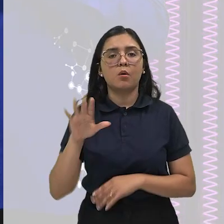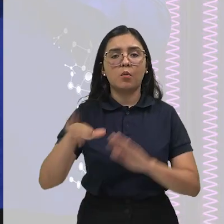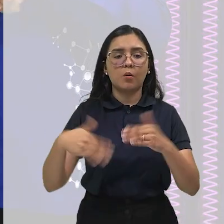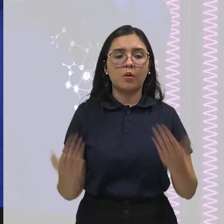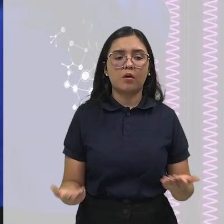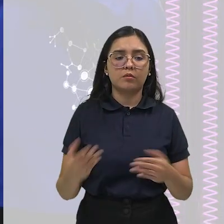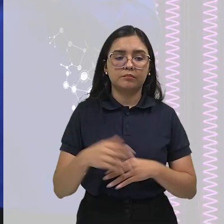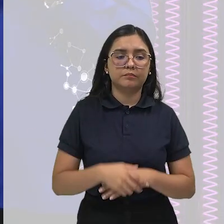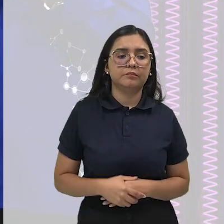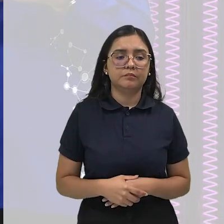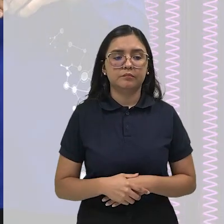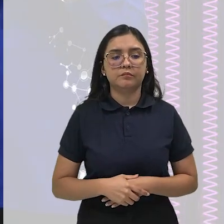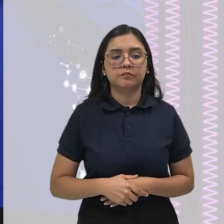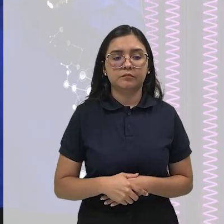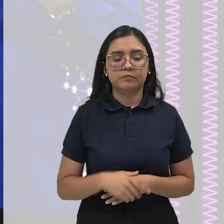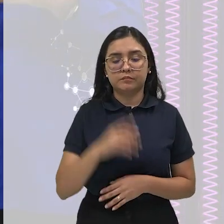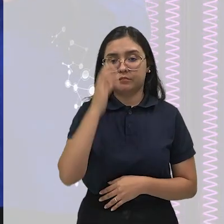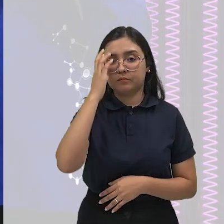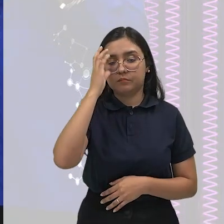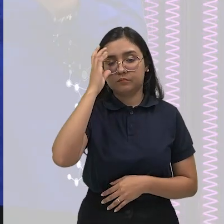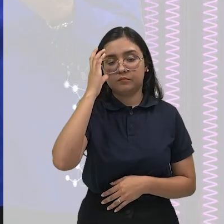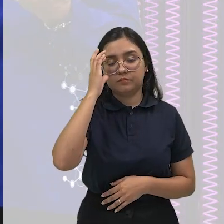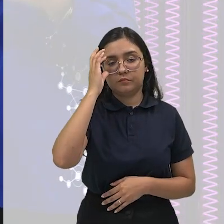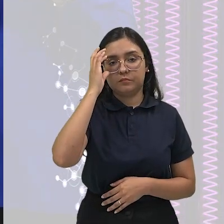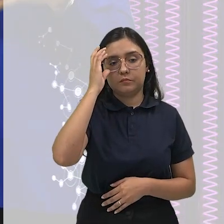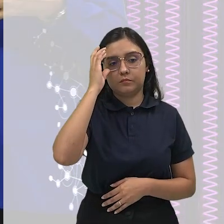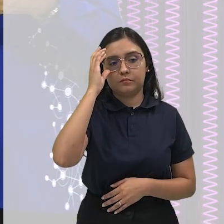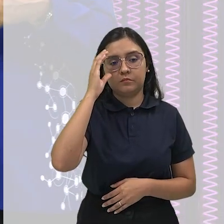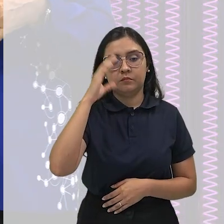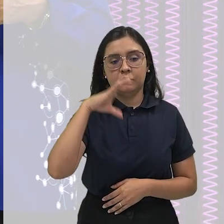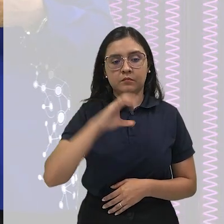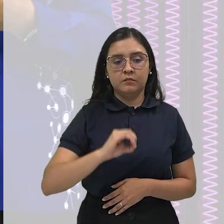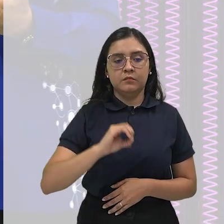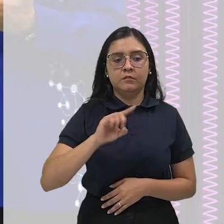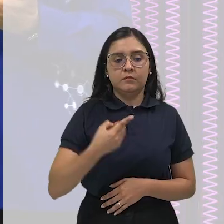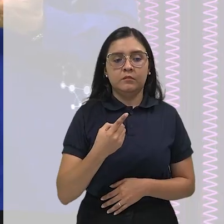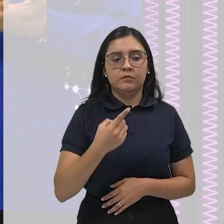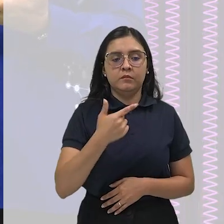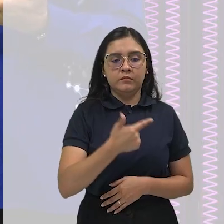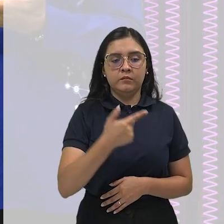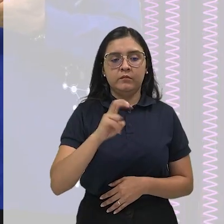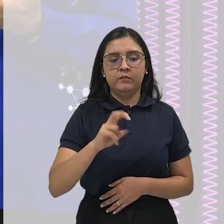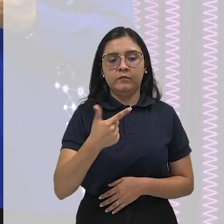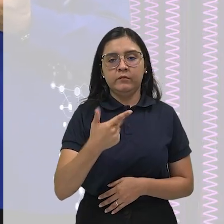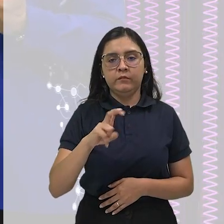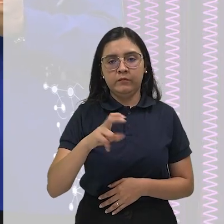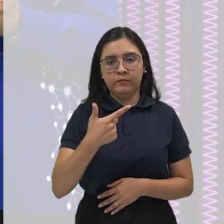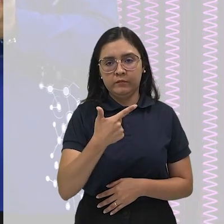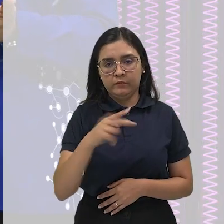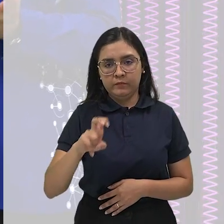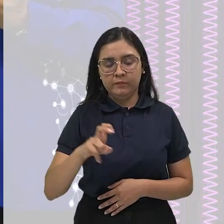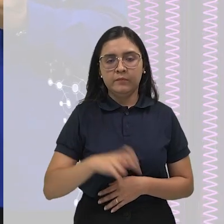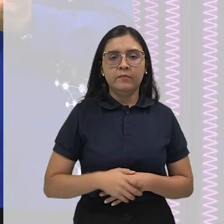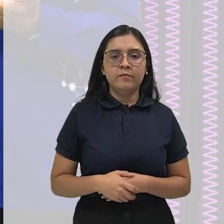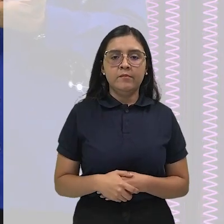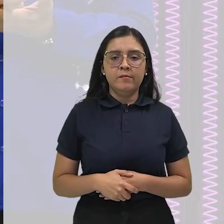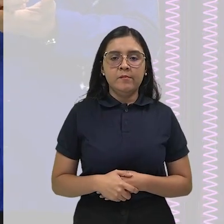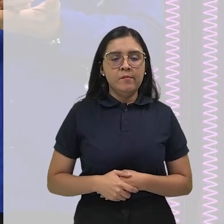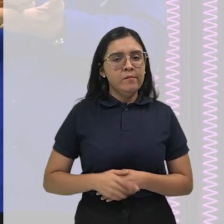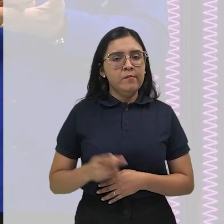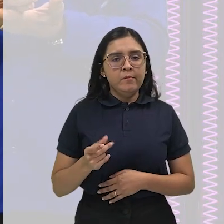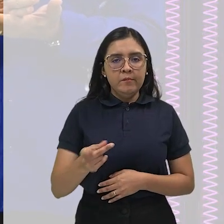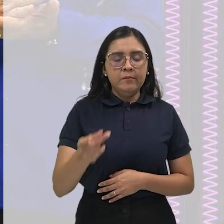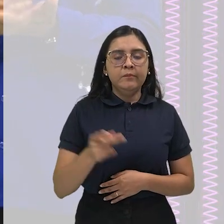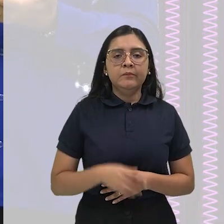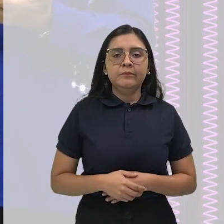parte decimal, o elemento neutro, né? 0, aí tem 25, 25, 25.